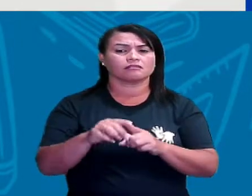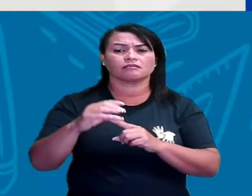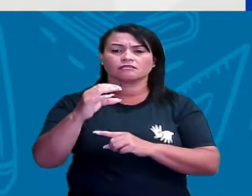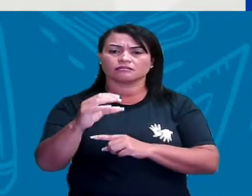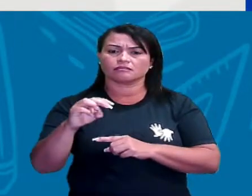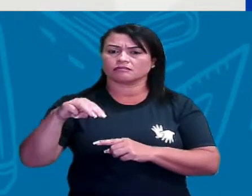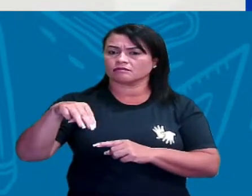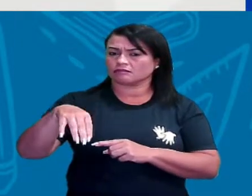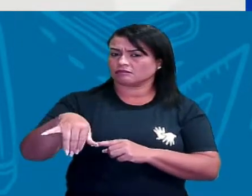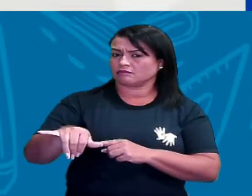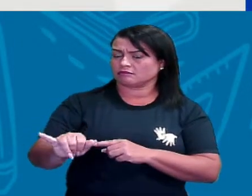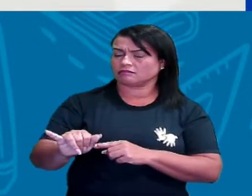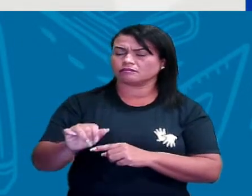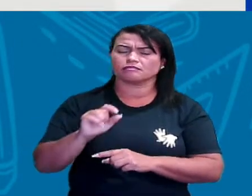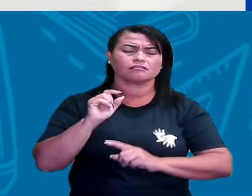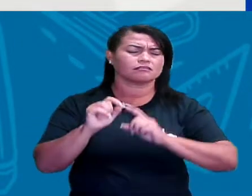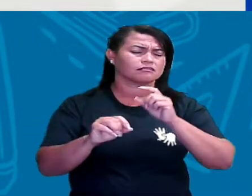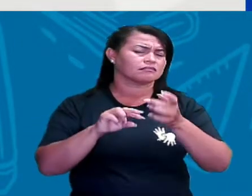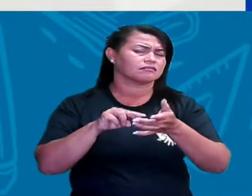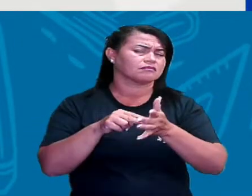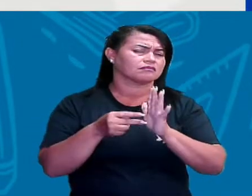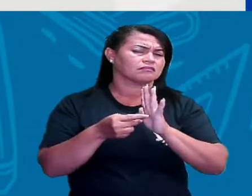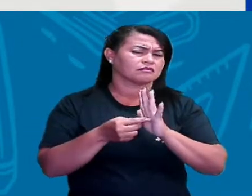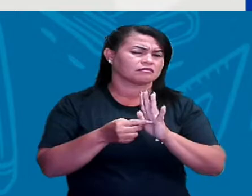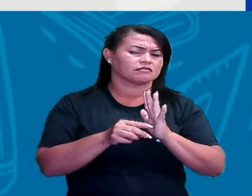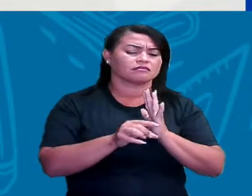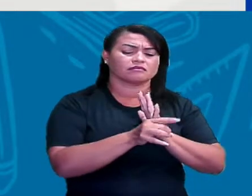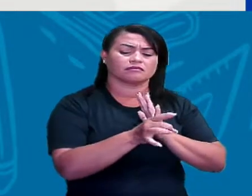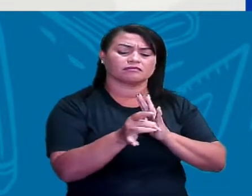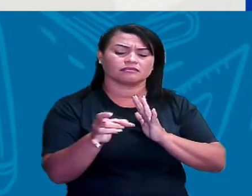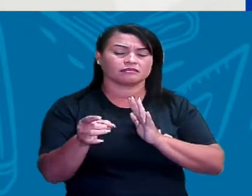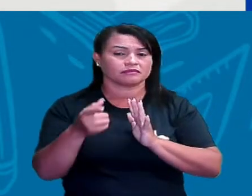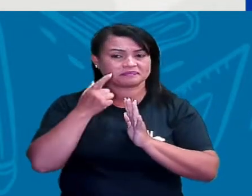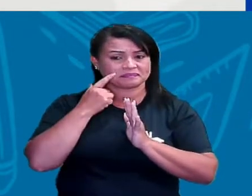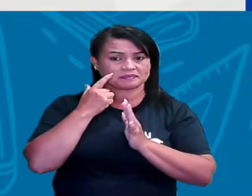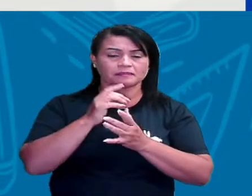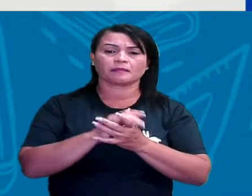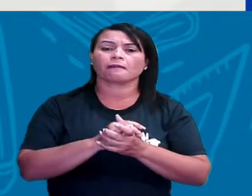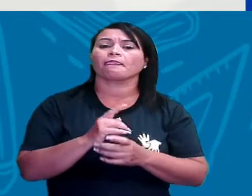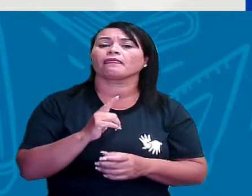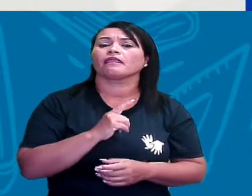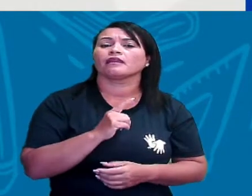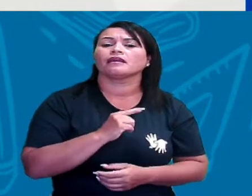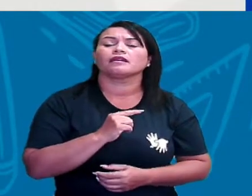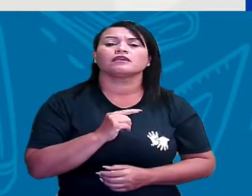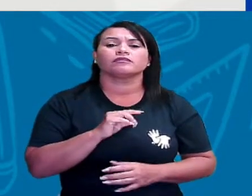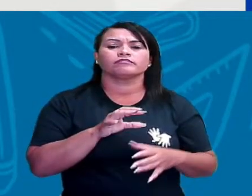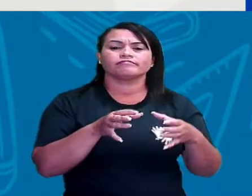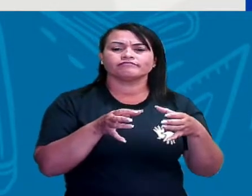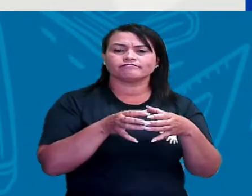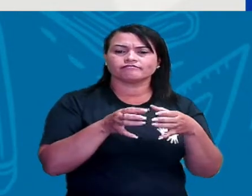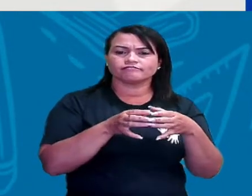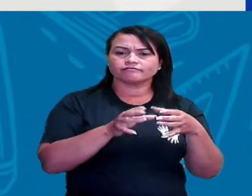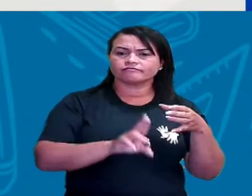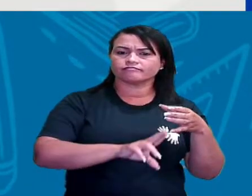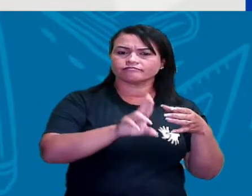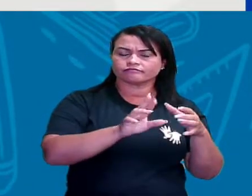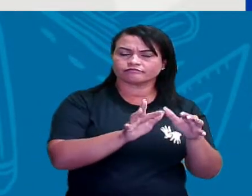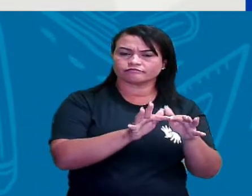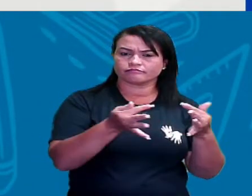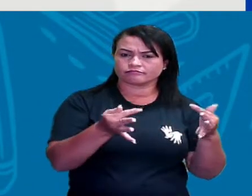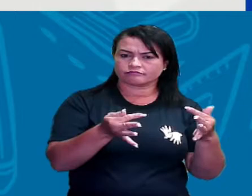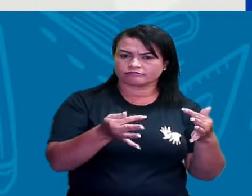tá certo? Então, o que é que significa cada um? Então, vamos lá. A classe das unidades simples é o quê? Da